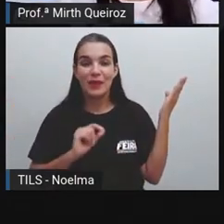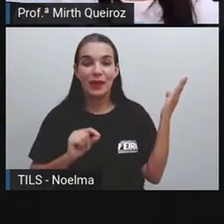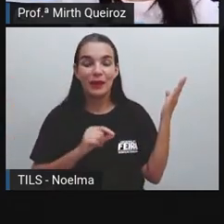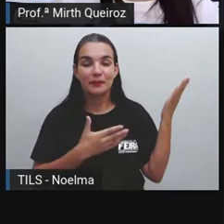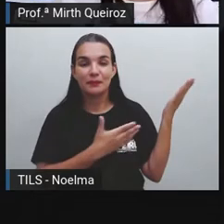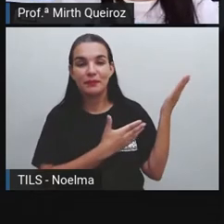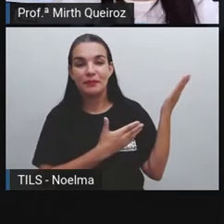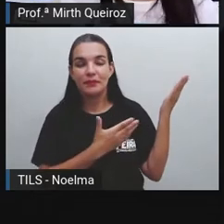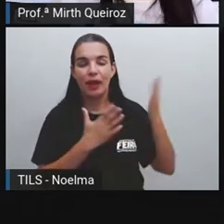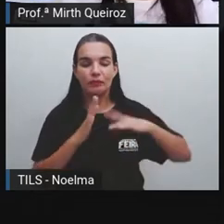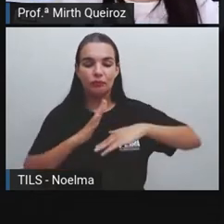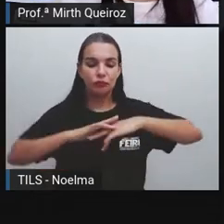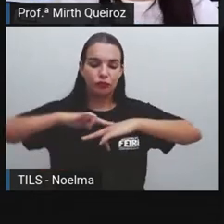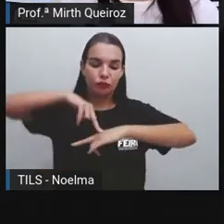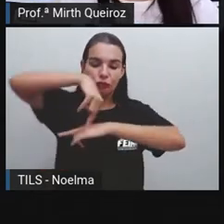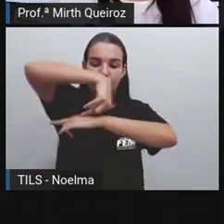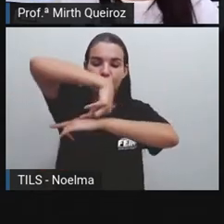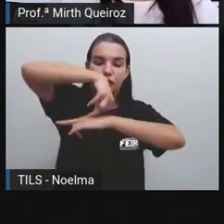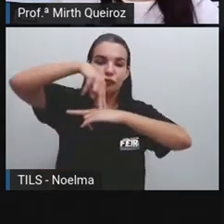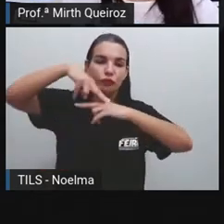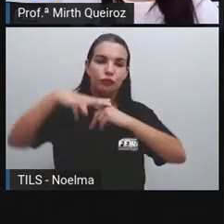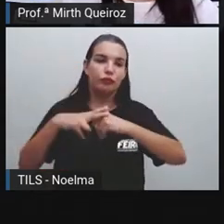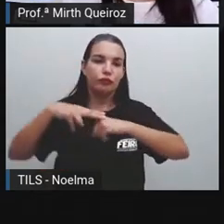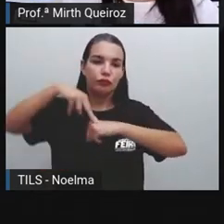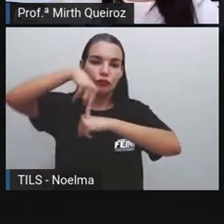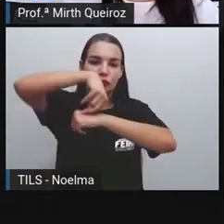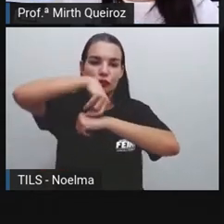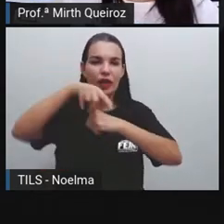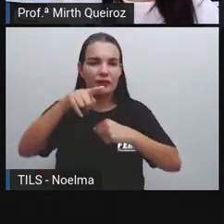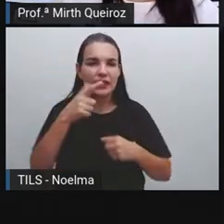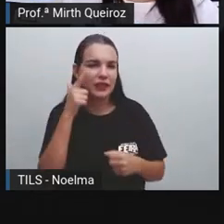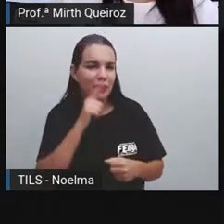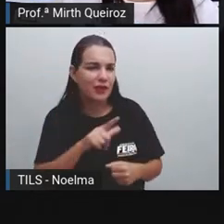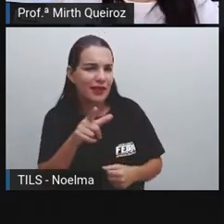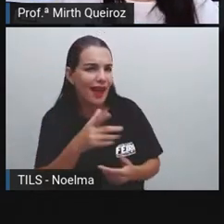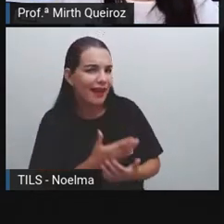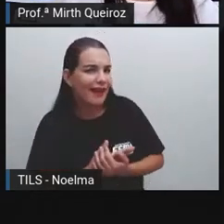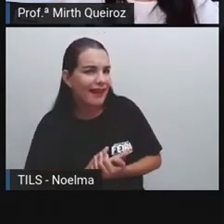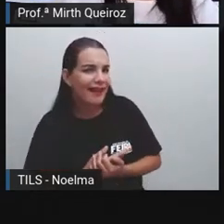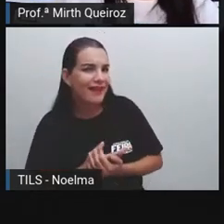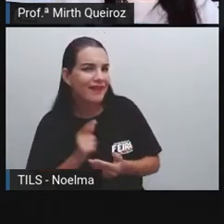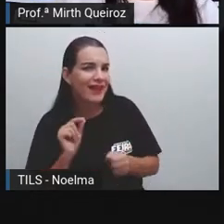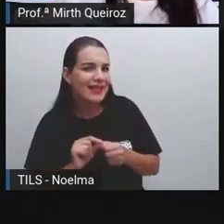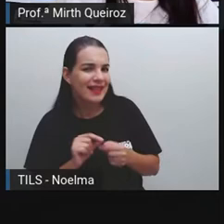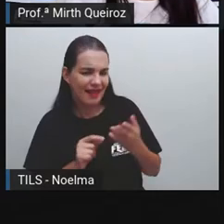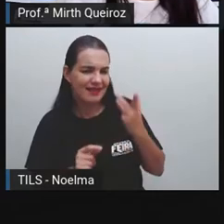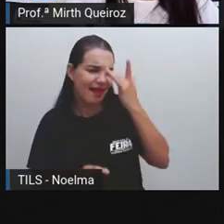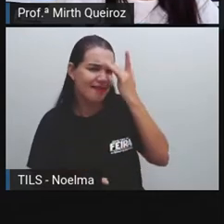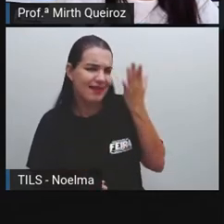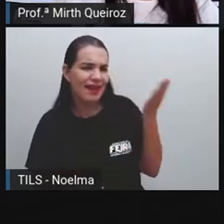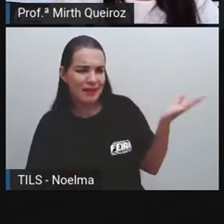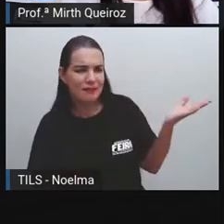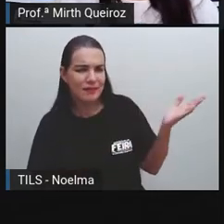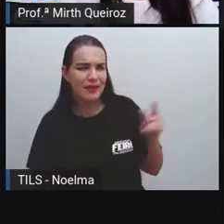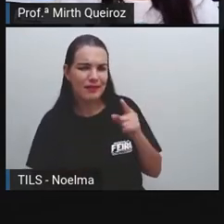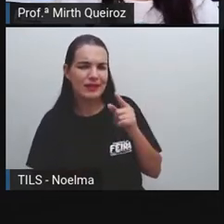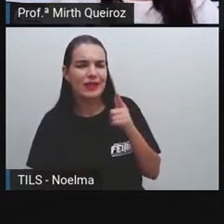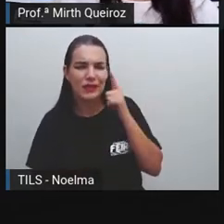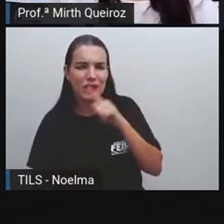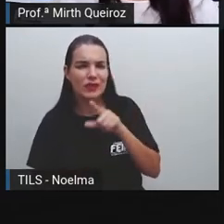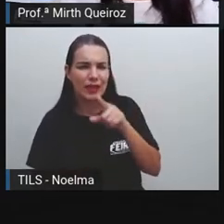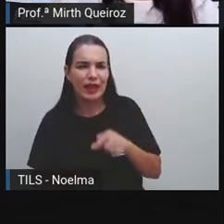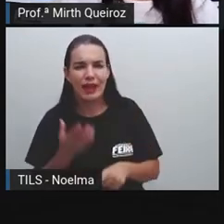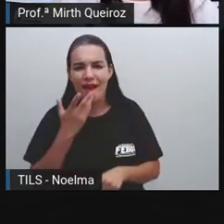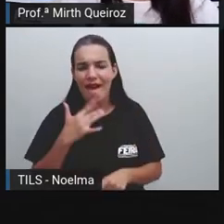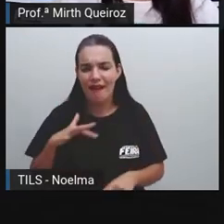de solo. E aí, vocês conseguem fazer esse tipo de acrobacia? Esse é mais simples, né? Vocês, como